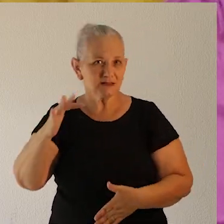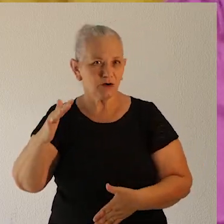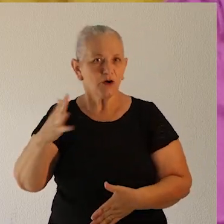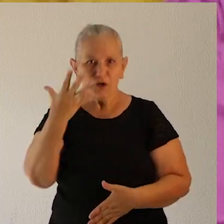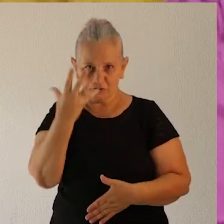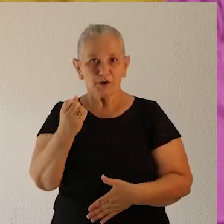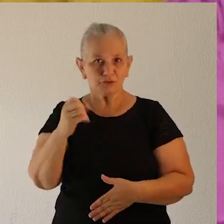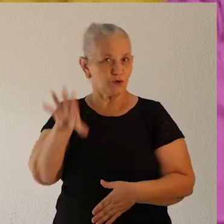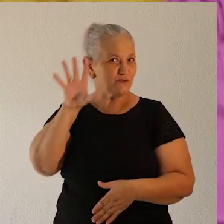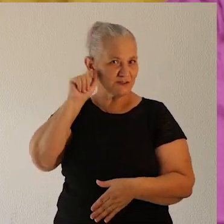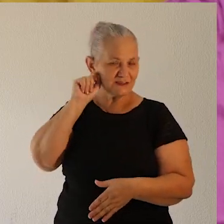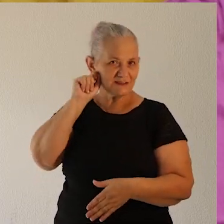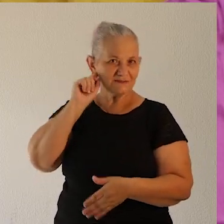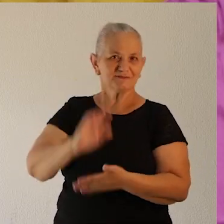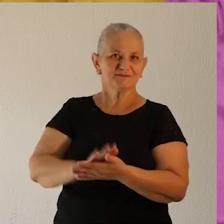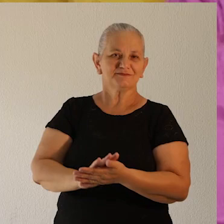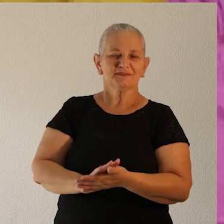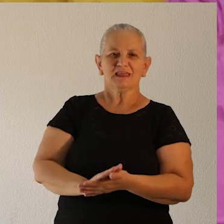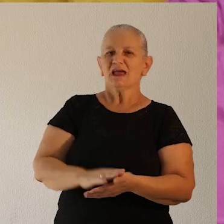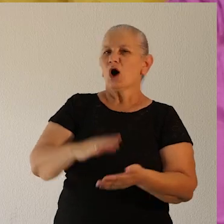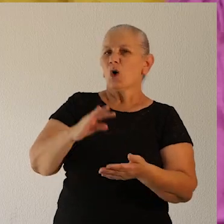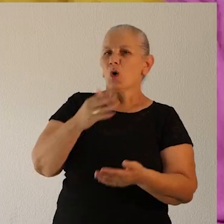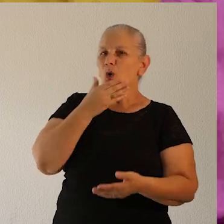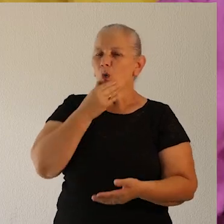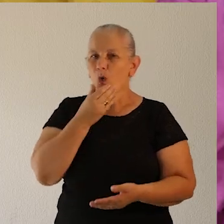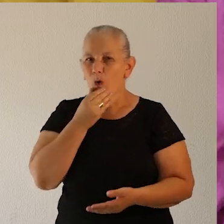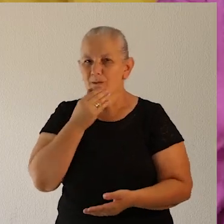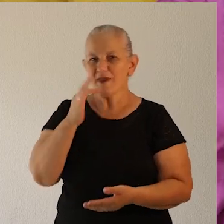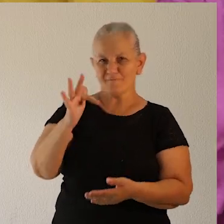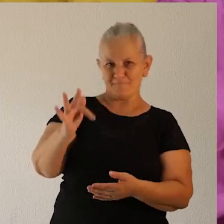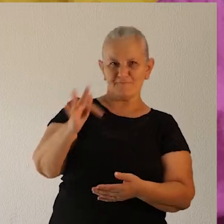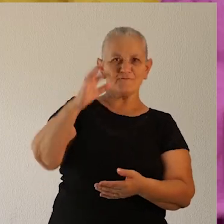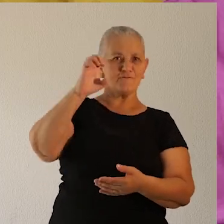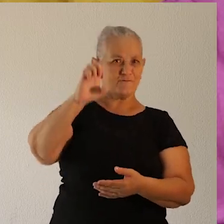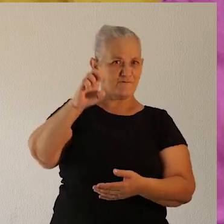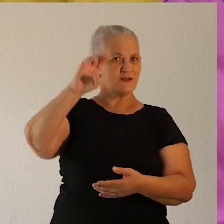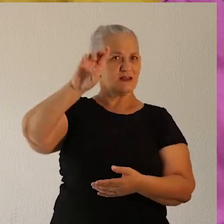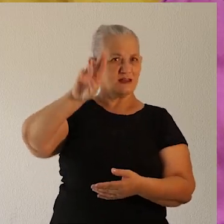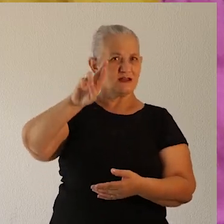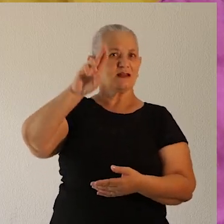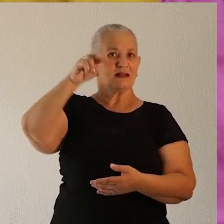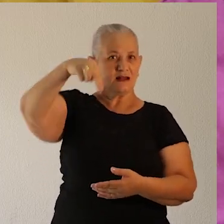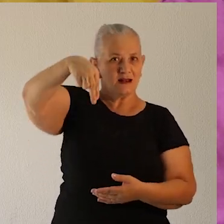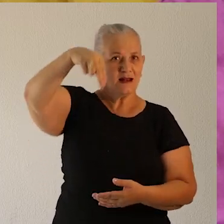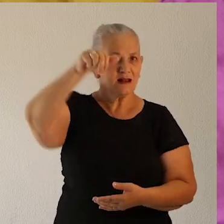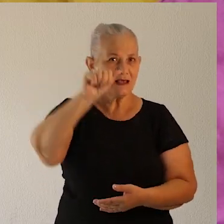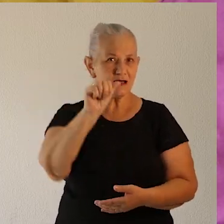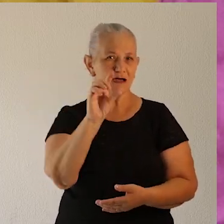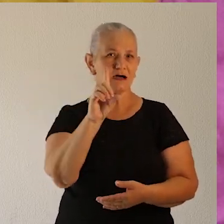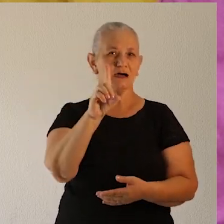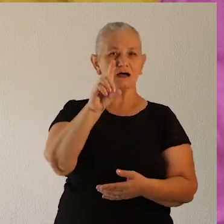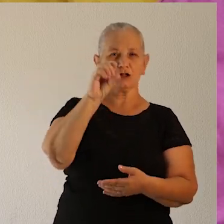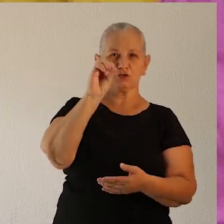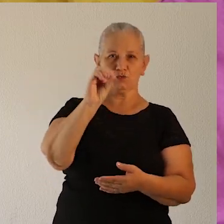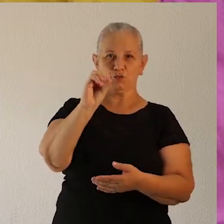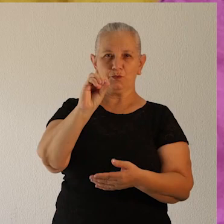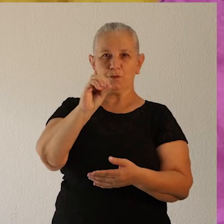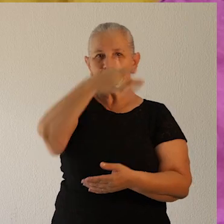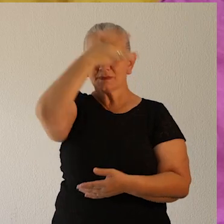que legal. Bom, o Fernando Pessoa é um dos meus poetas prediletos, né? Tem muitos que eu amo, assim, mas o Fernando